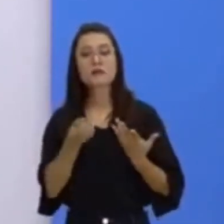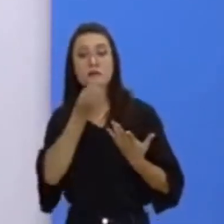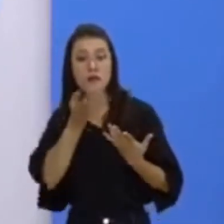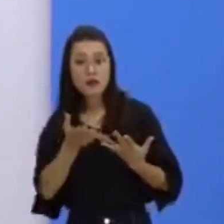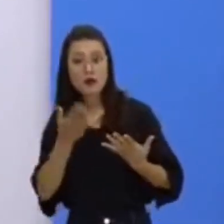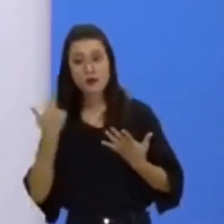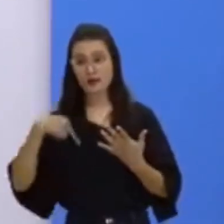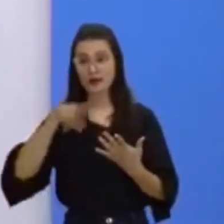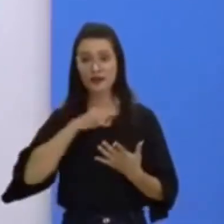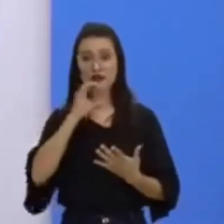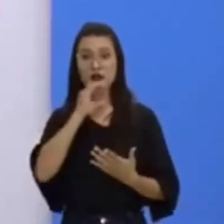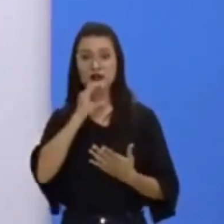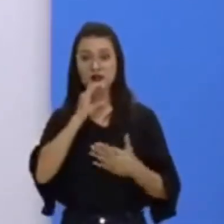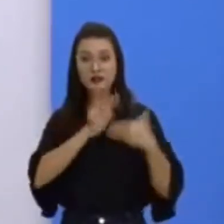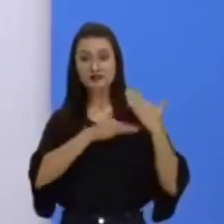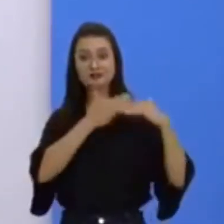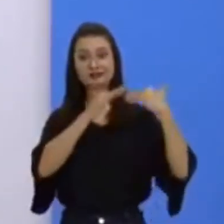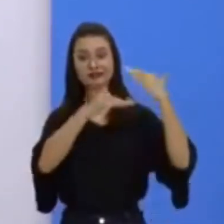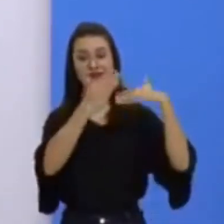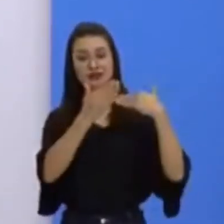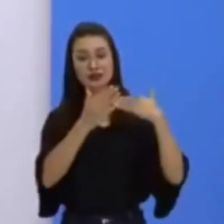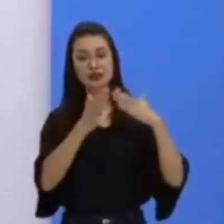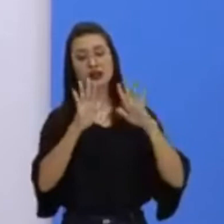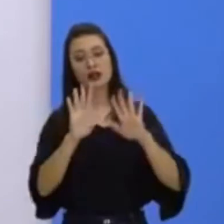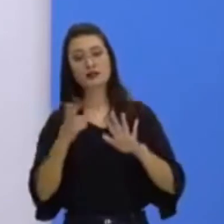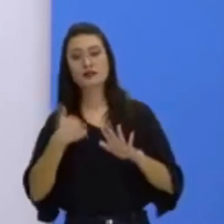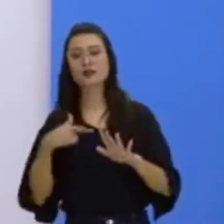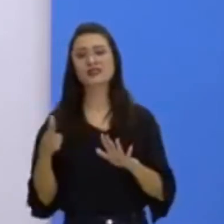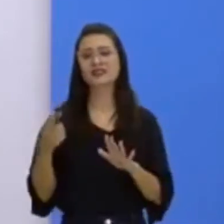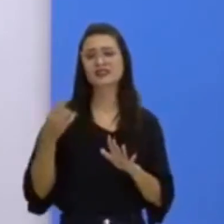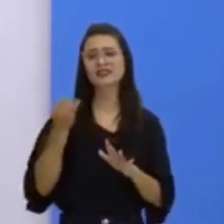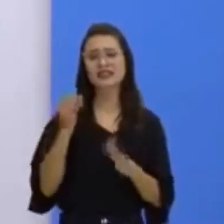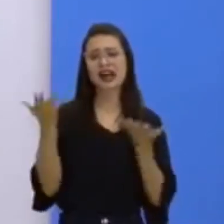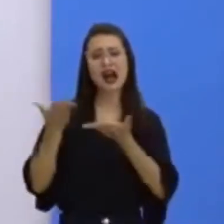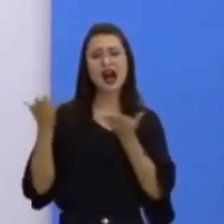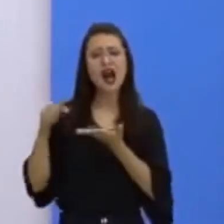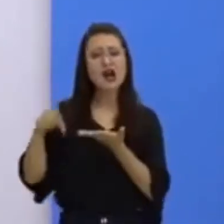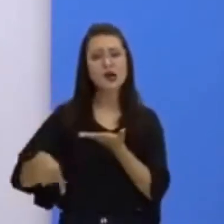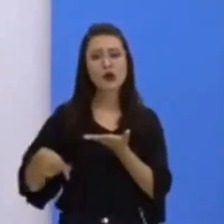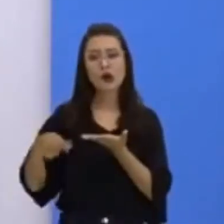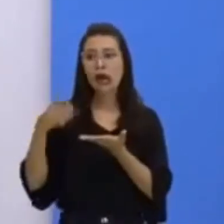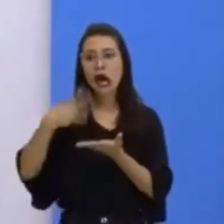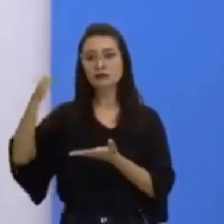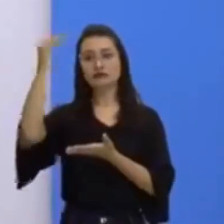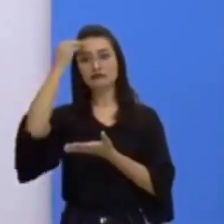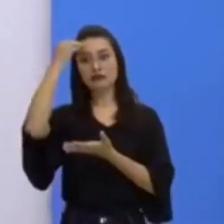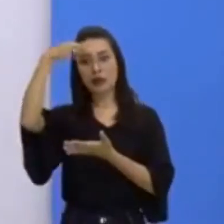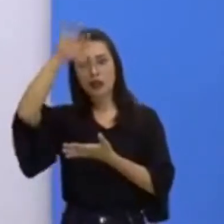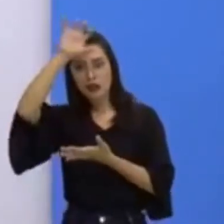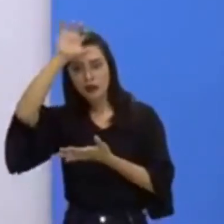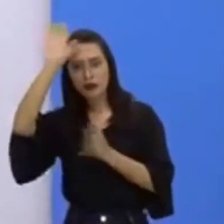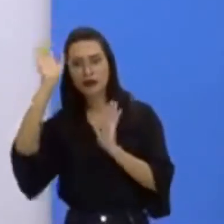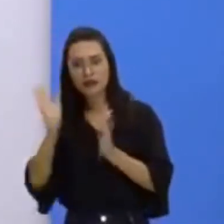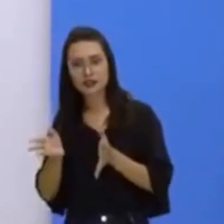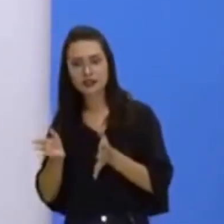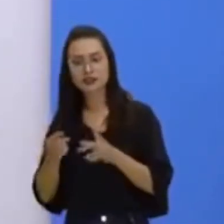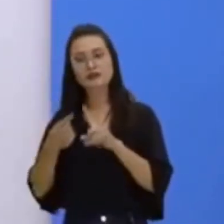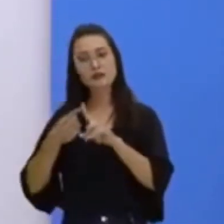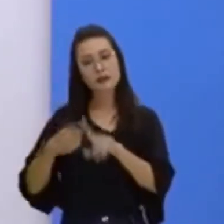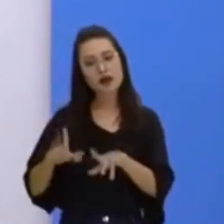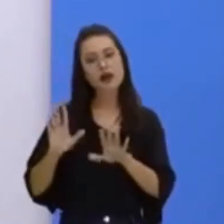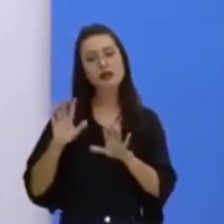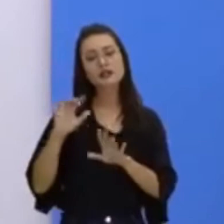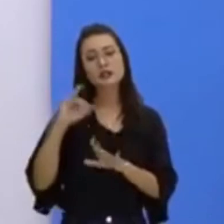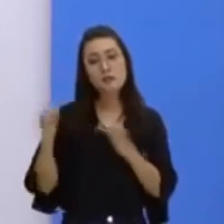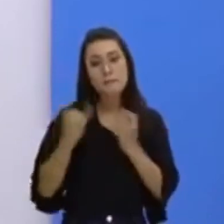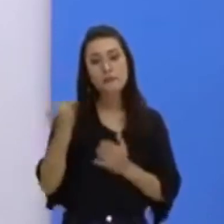crescer. Não importa que no primeiro momento a gente não tenha cravado a resposta certa, mas só o ato de